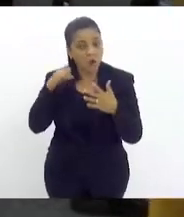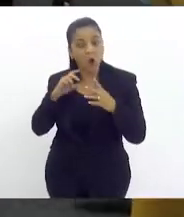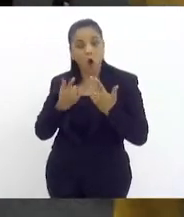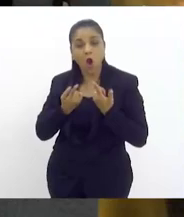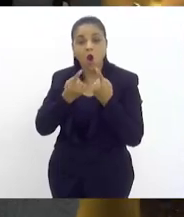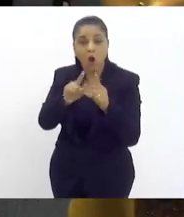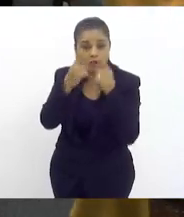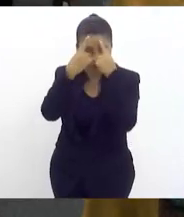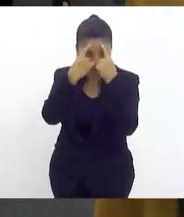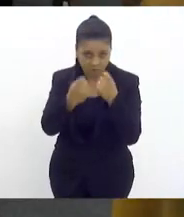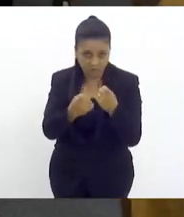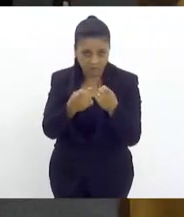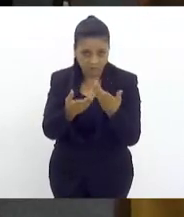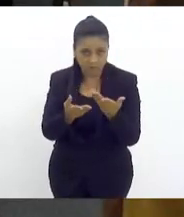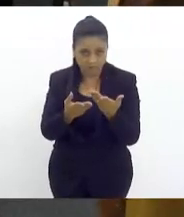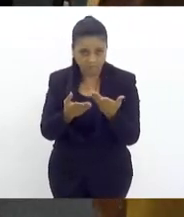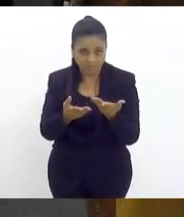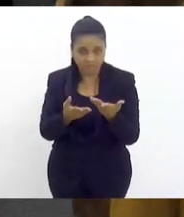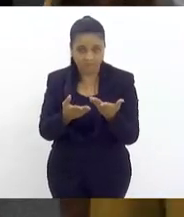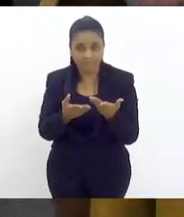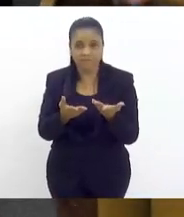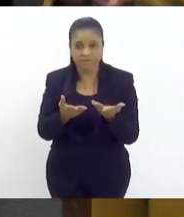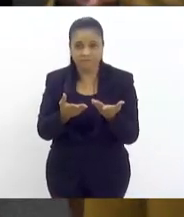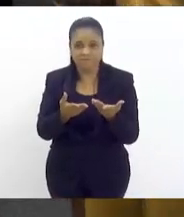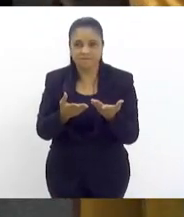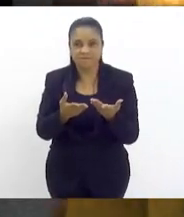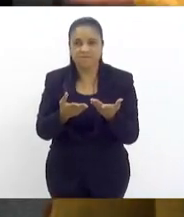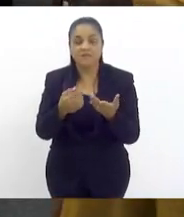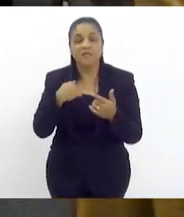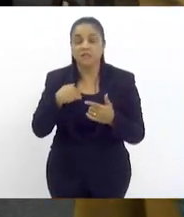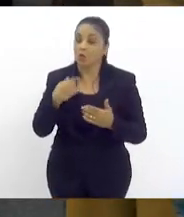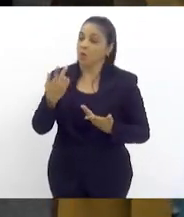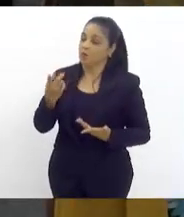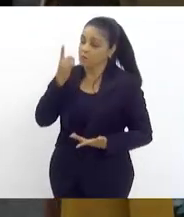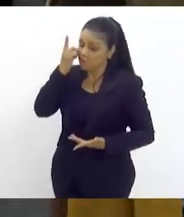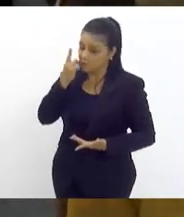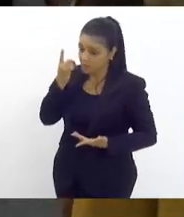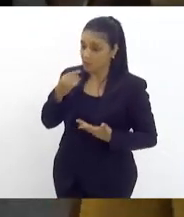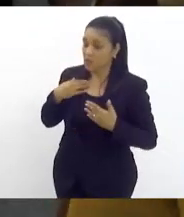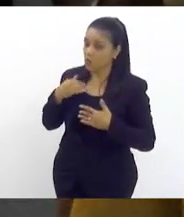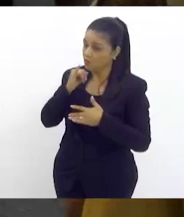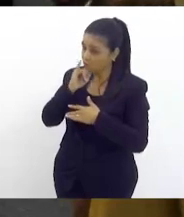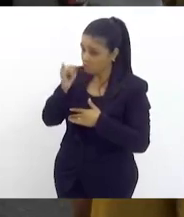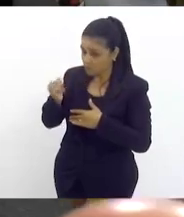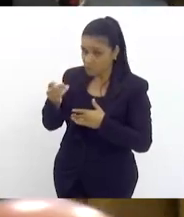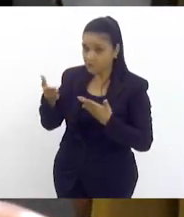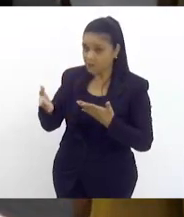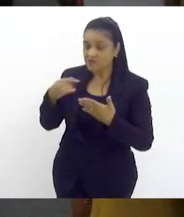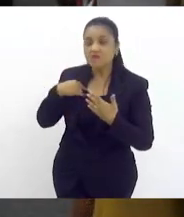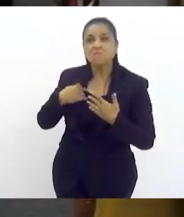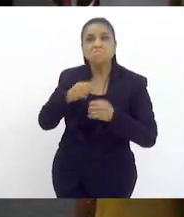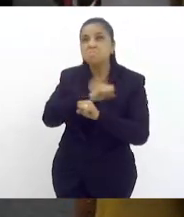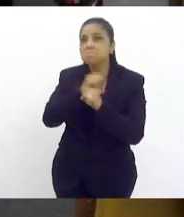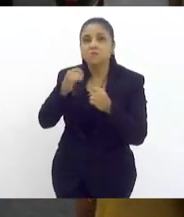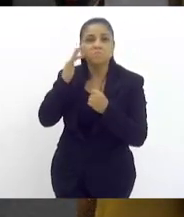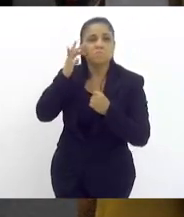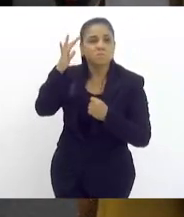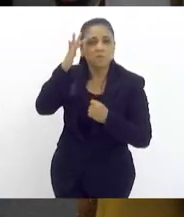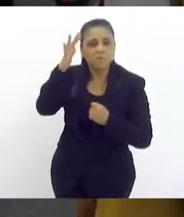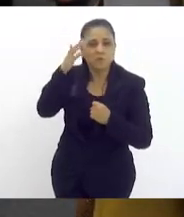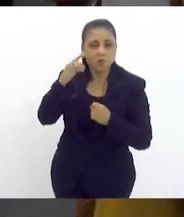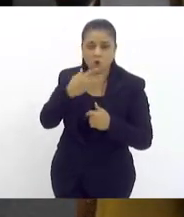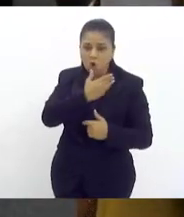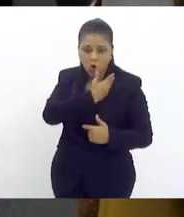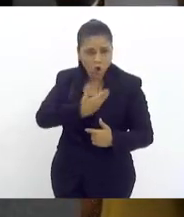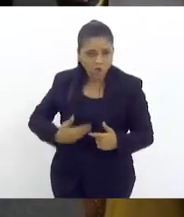violência. Deputada Renata Souza, eu dizia que é impossível você imaginar que um governo sozinho